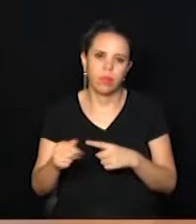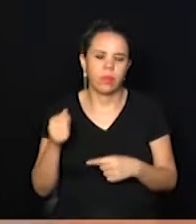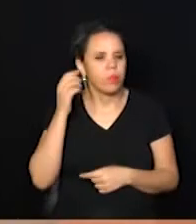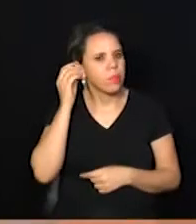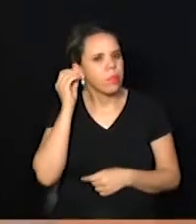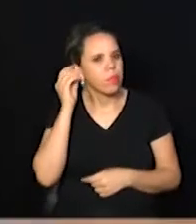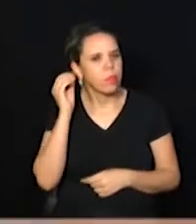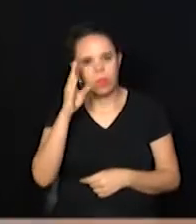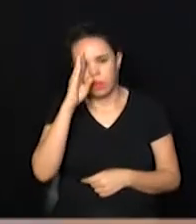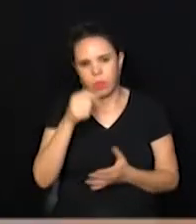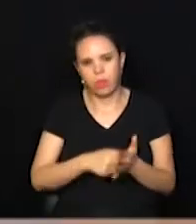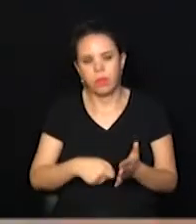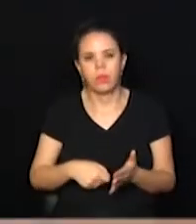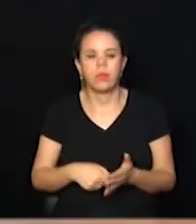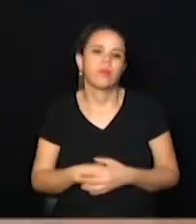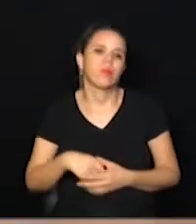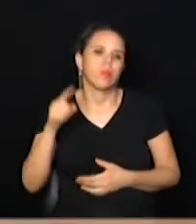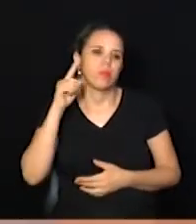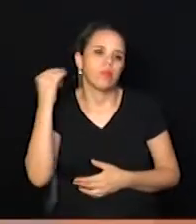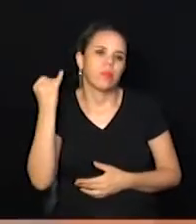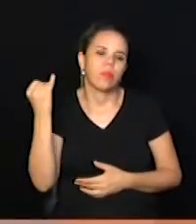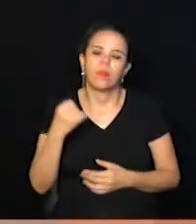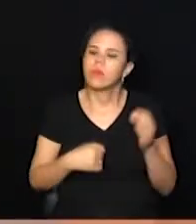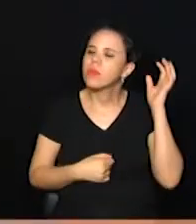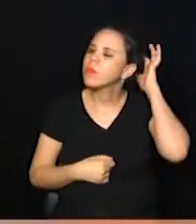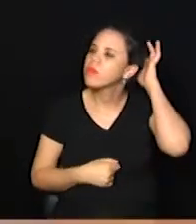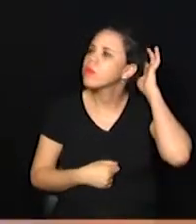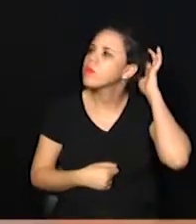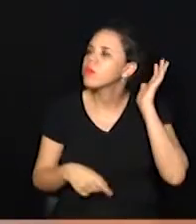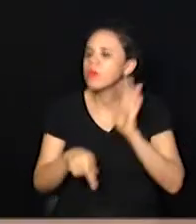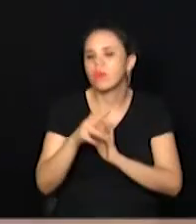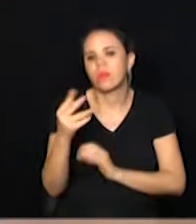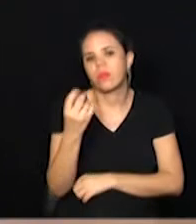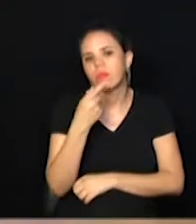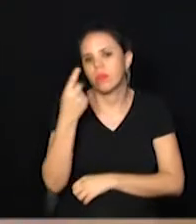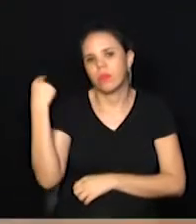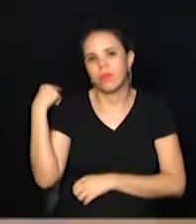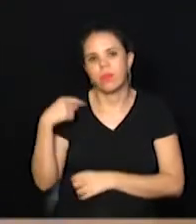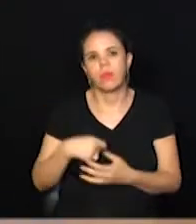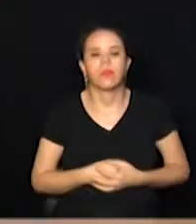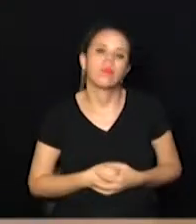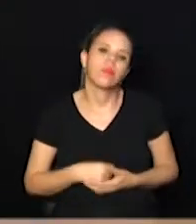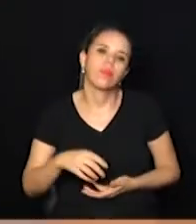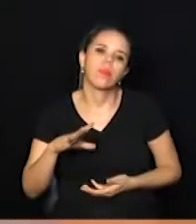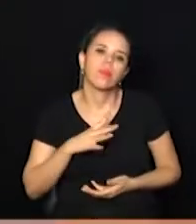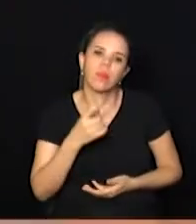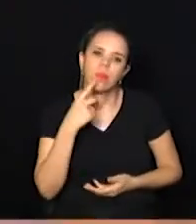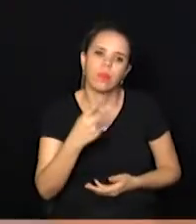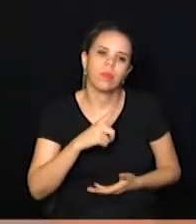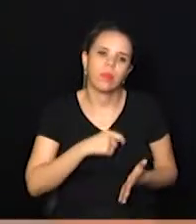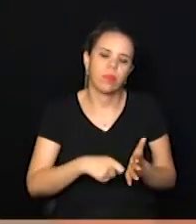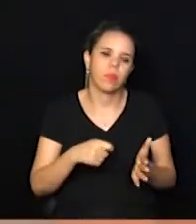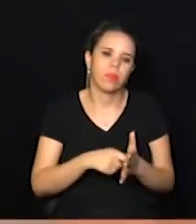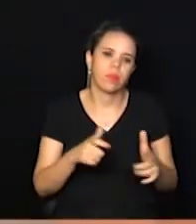uma das principais batalhas. Não diria que foi a mais importante, porque, como o próprio Toninho falava, a cidade de Campinas ela teve batalhas muito